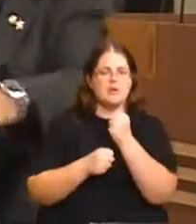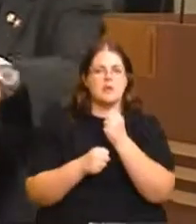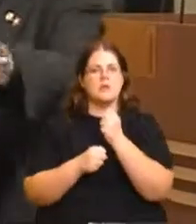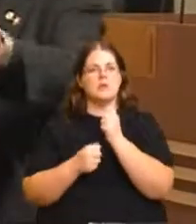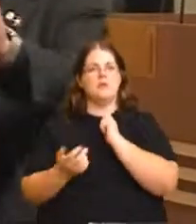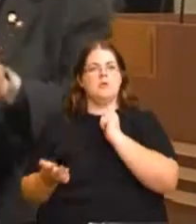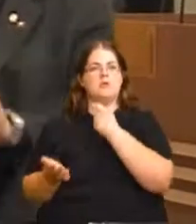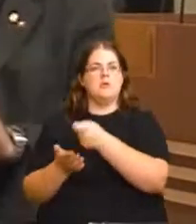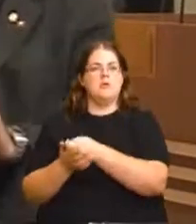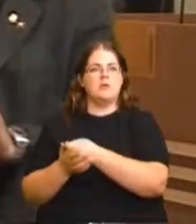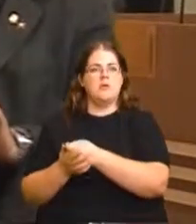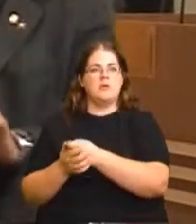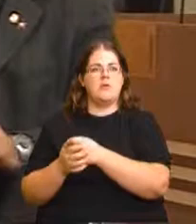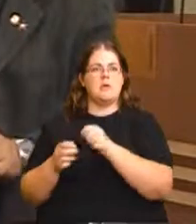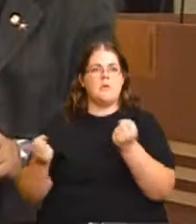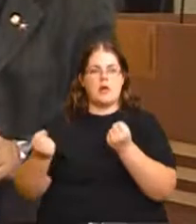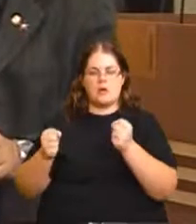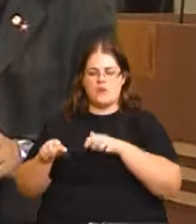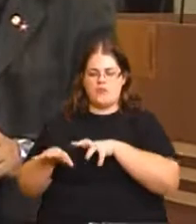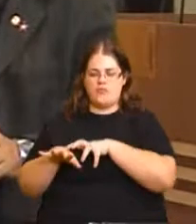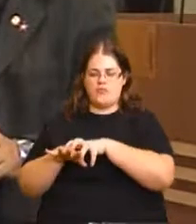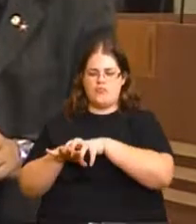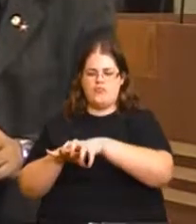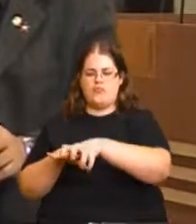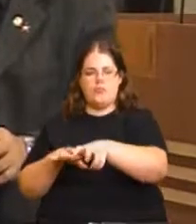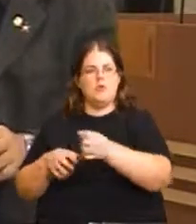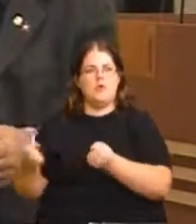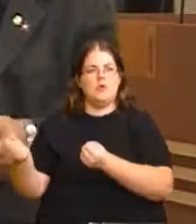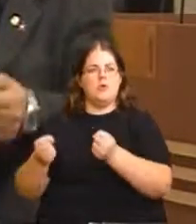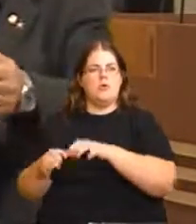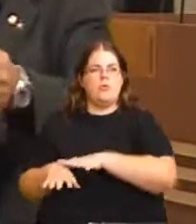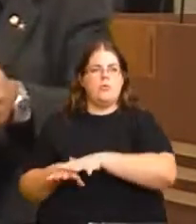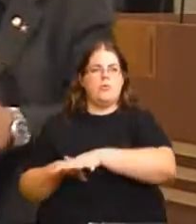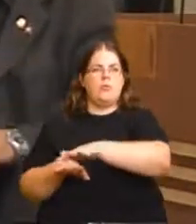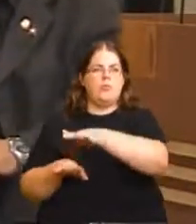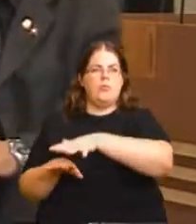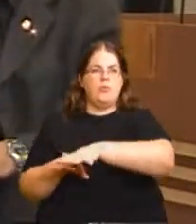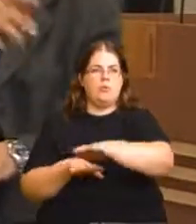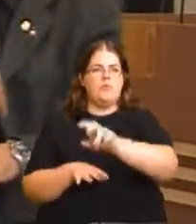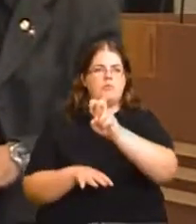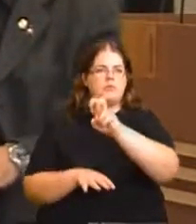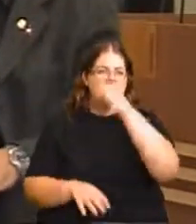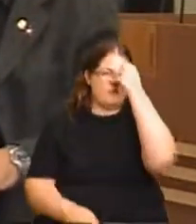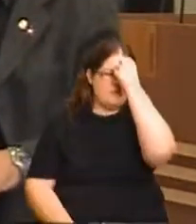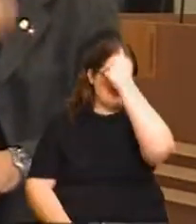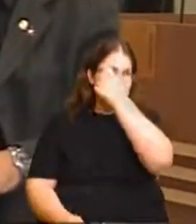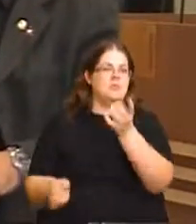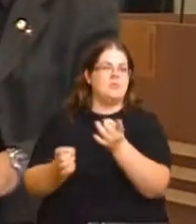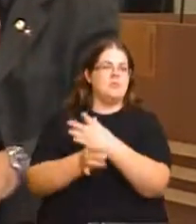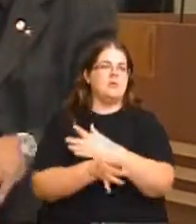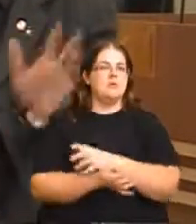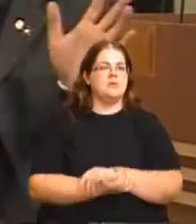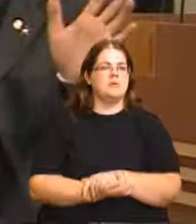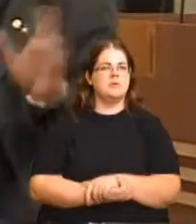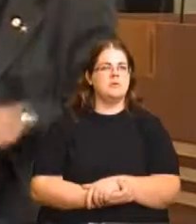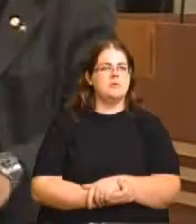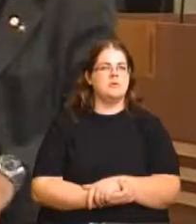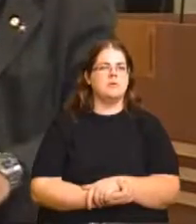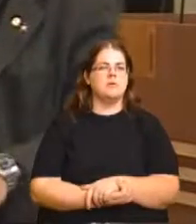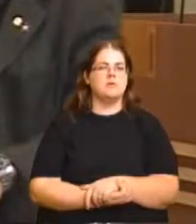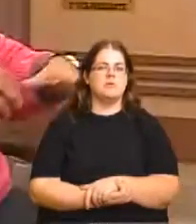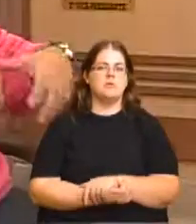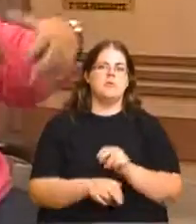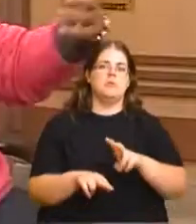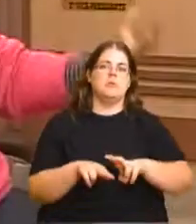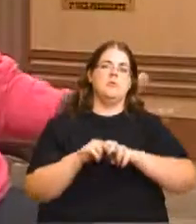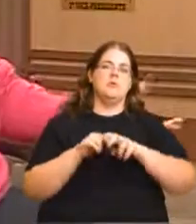contratar as varreção, essa que tem mecanizada já. Pega uma pessoa dirigindo um tratorzinho, vai ali, varre, em 5 minutos varre tudo de ponta a ponta. Por isso que